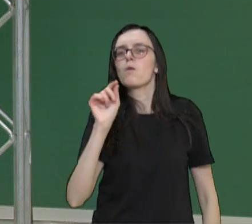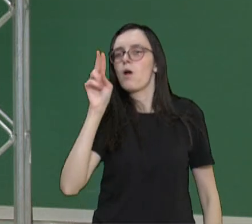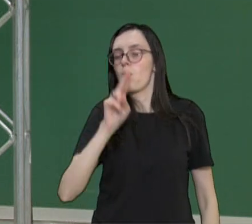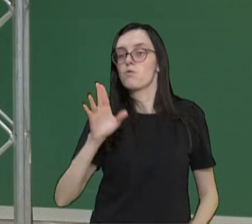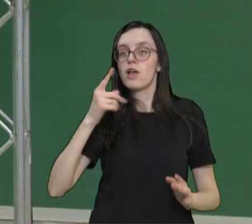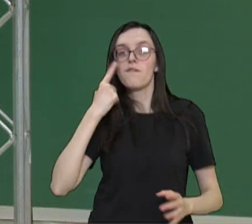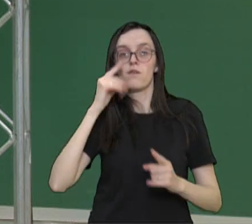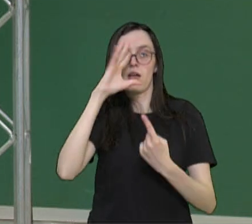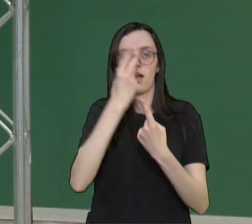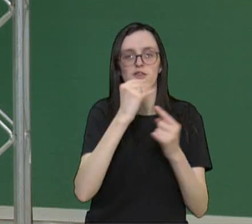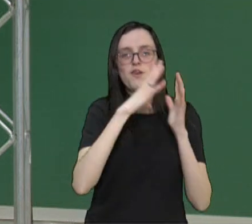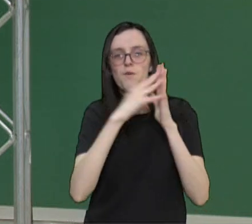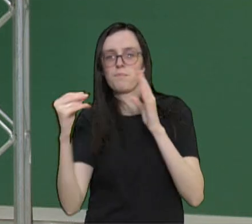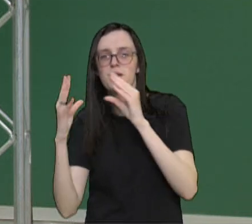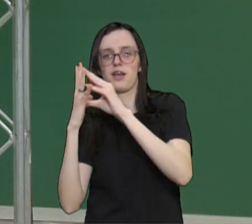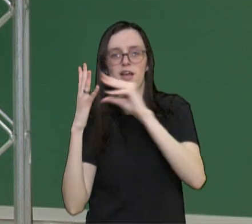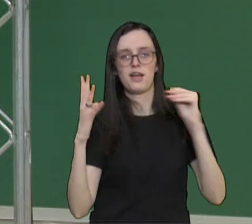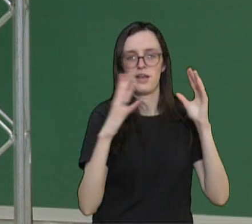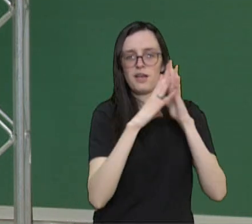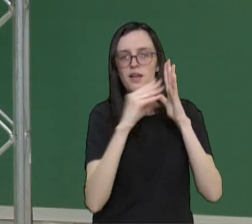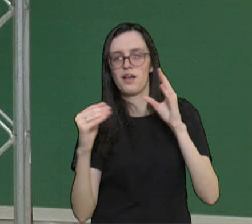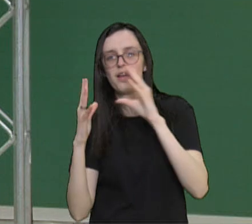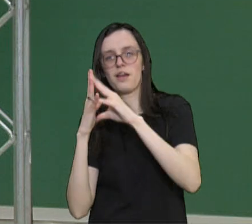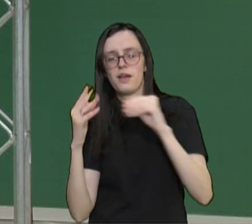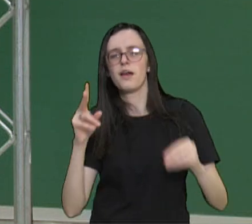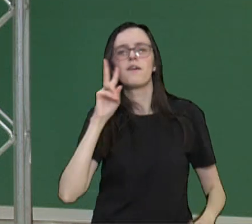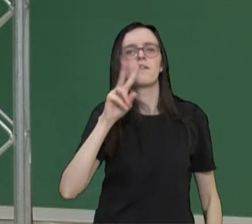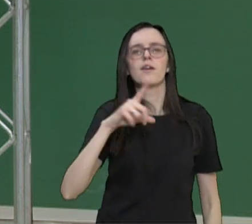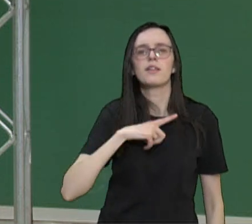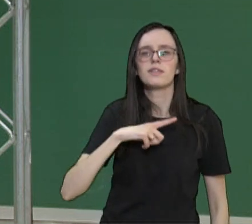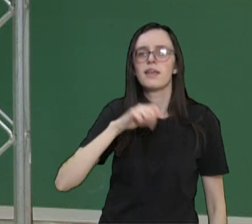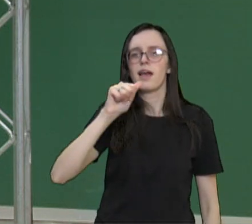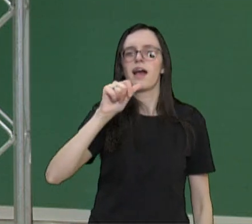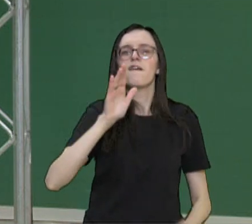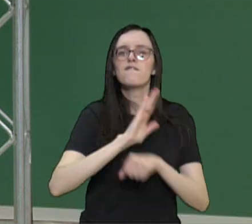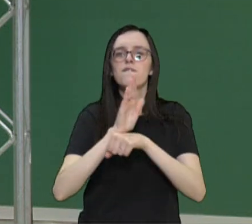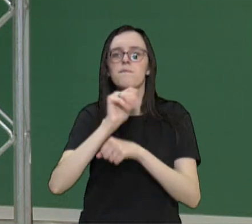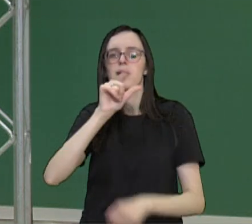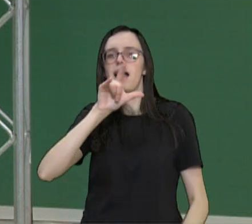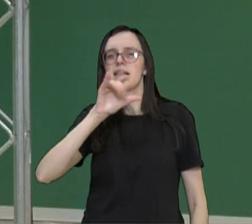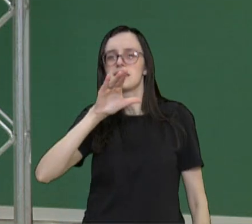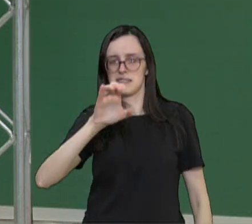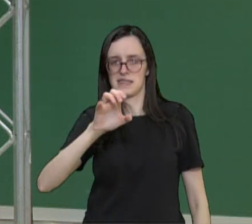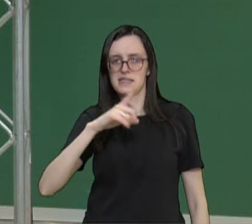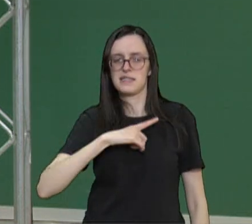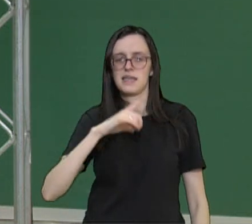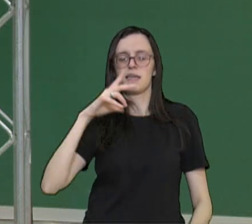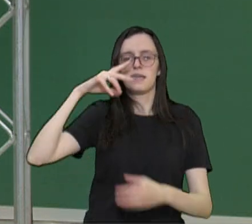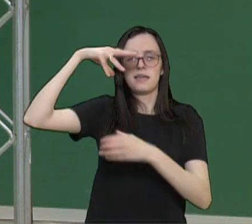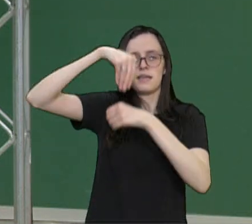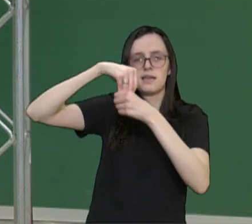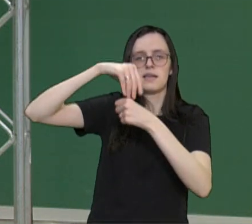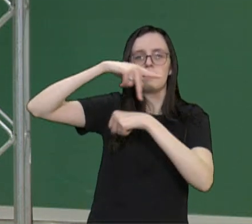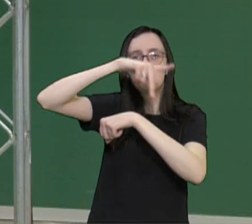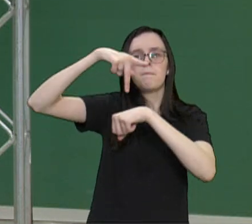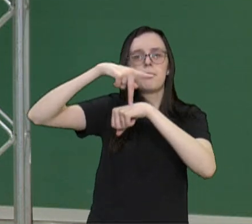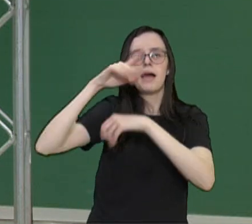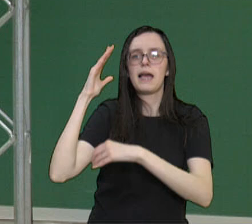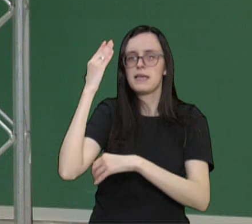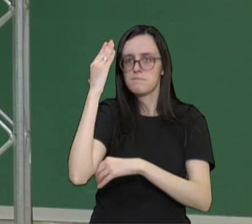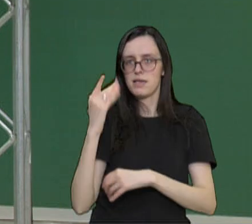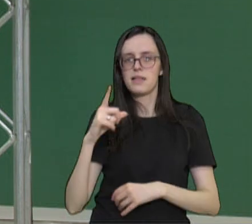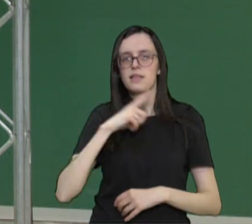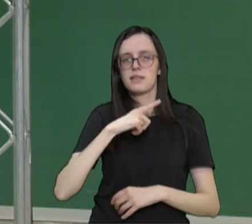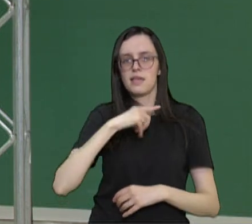você vê como a arte copia, né? No filme da Alice através do espelho, lá os ajudantes lá da